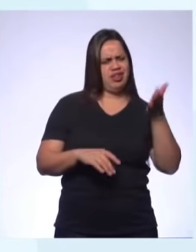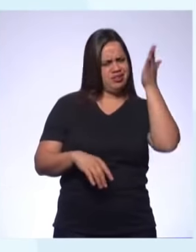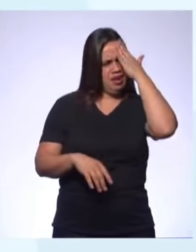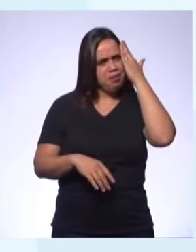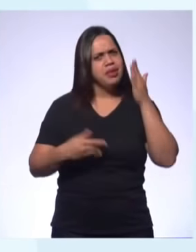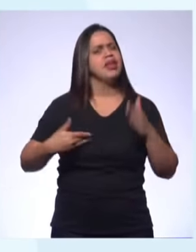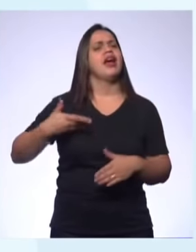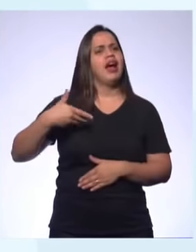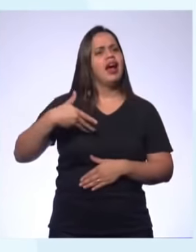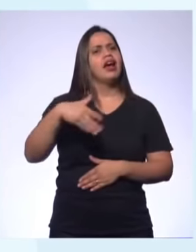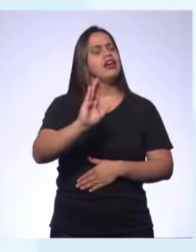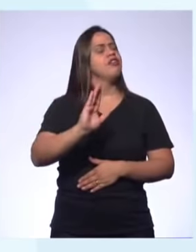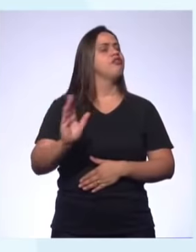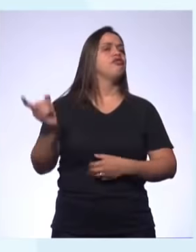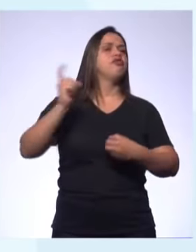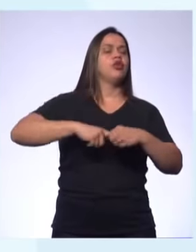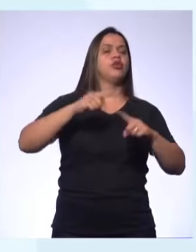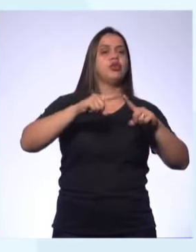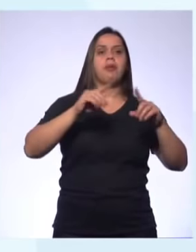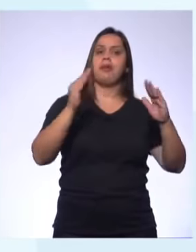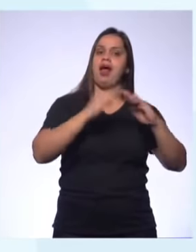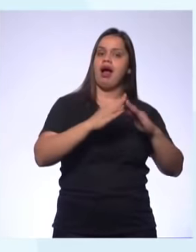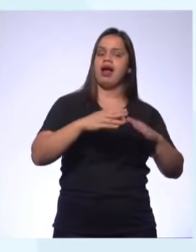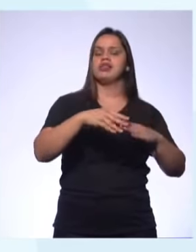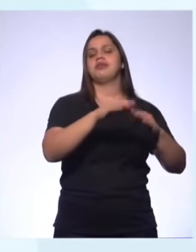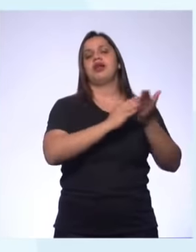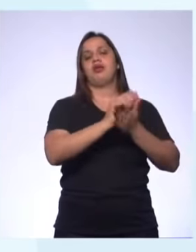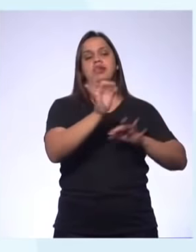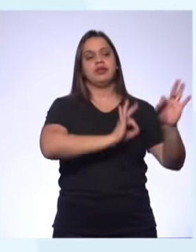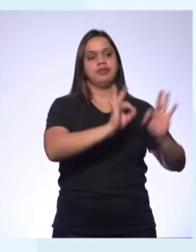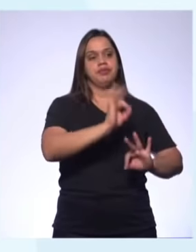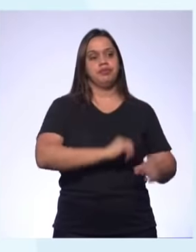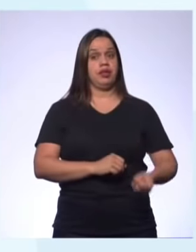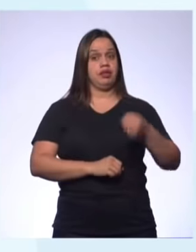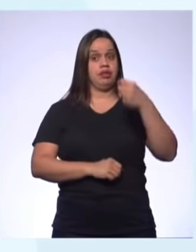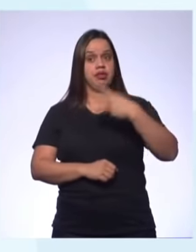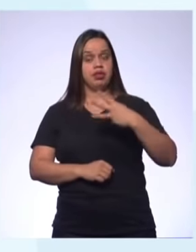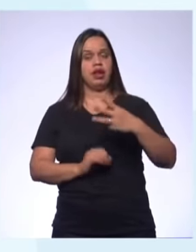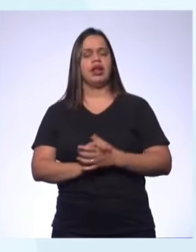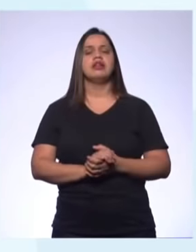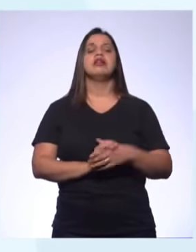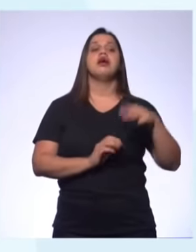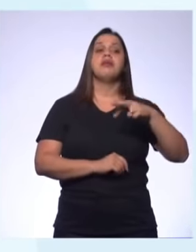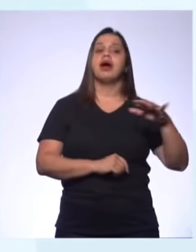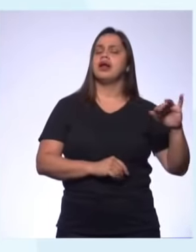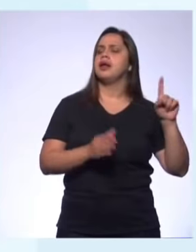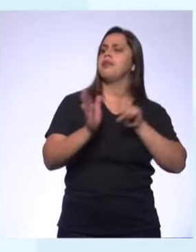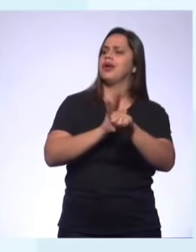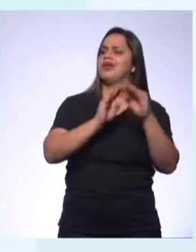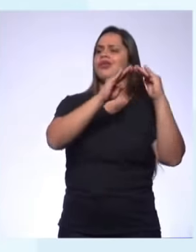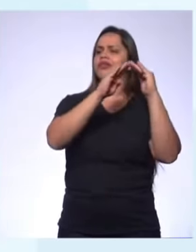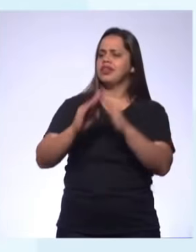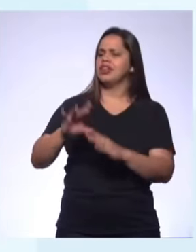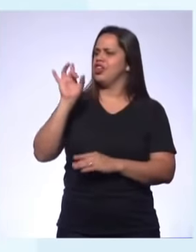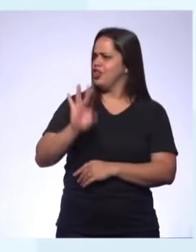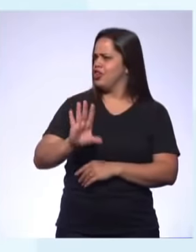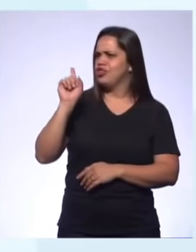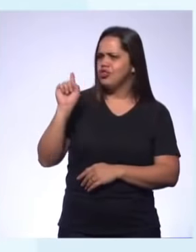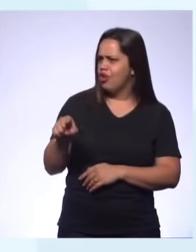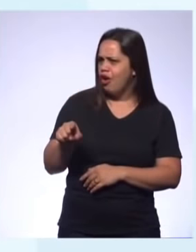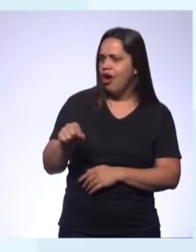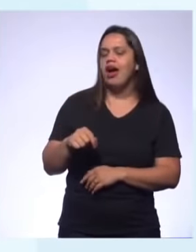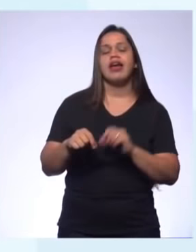correu imediatamente para casa a fim de prepará-lo. Trecho 3. Maria perguntou à vizinha se seria só isso e se sua vizinha afirmou que